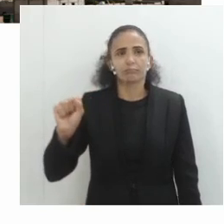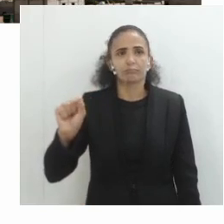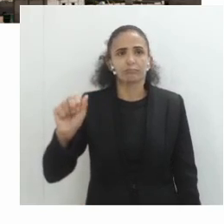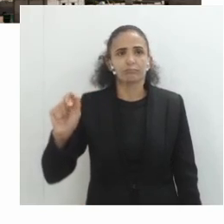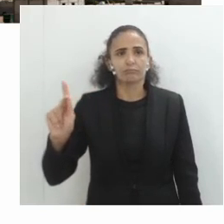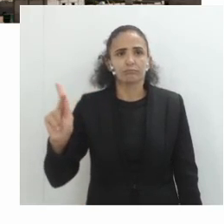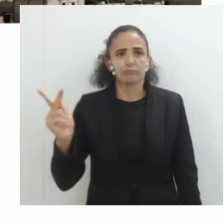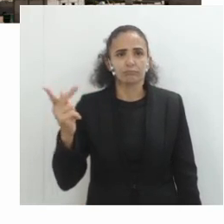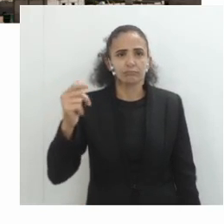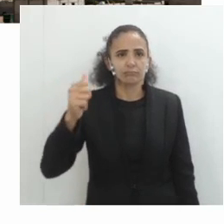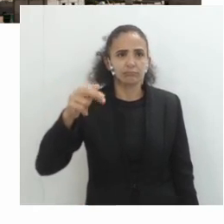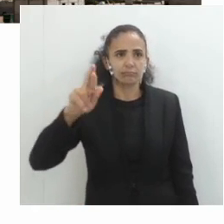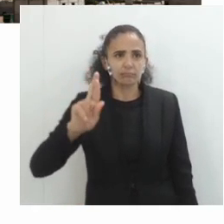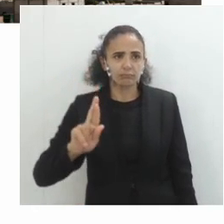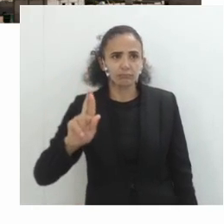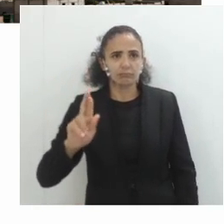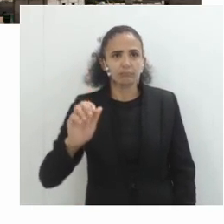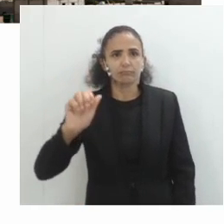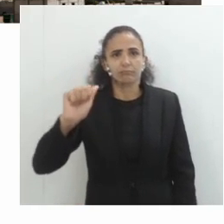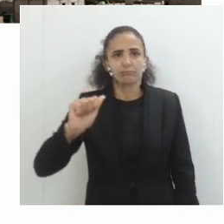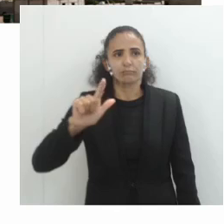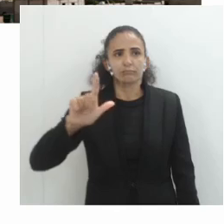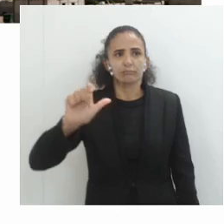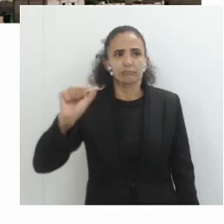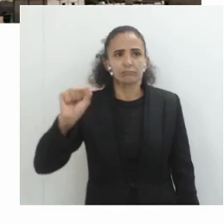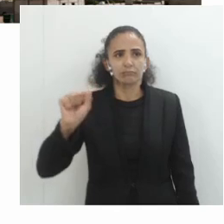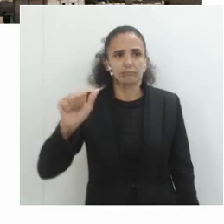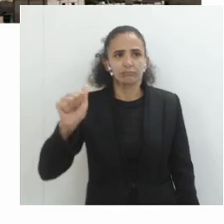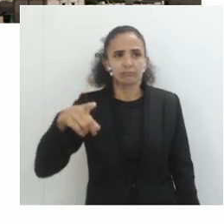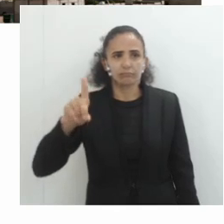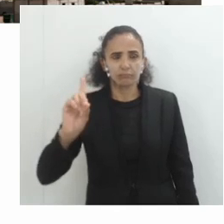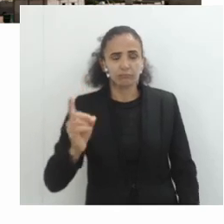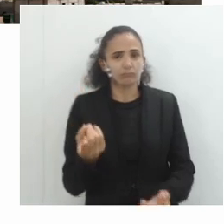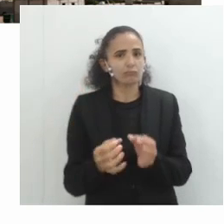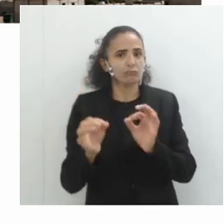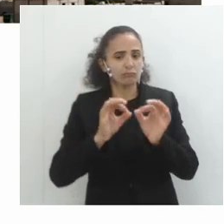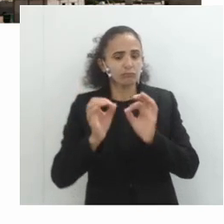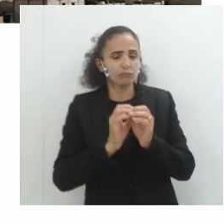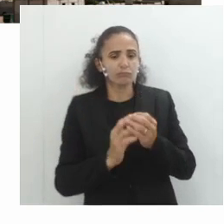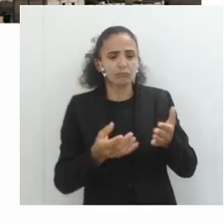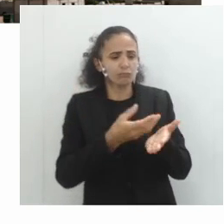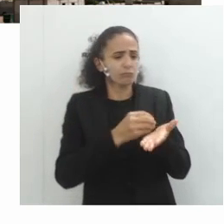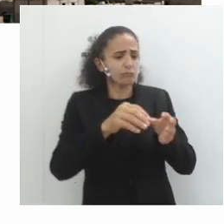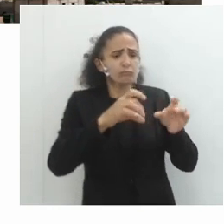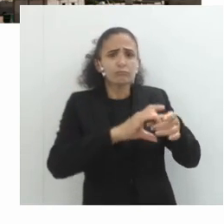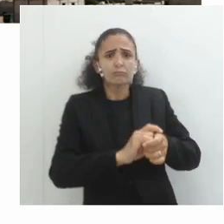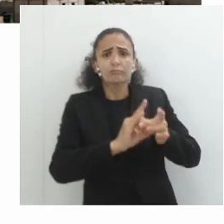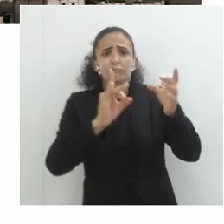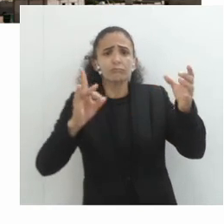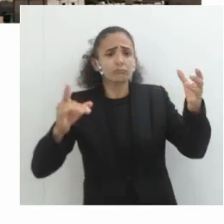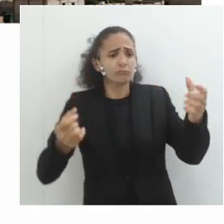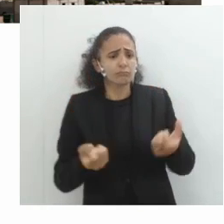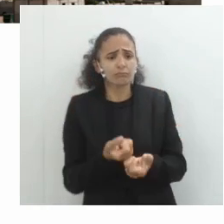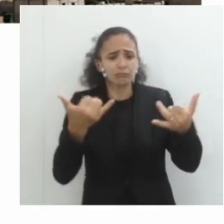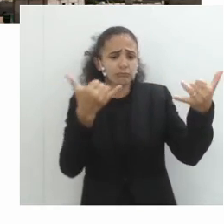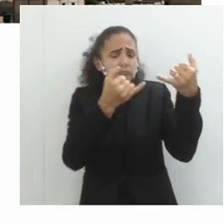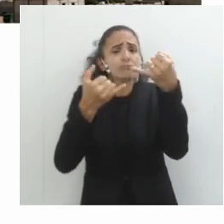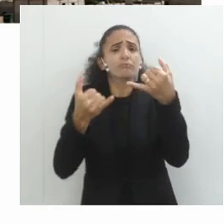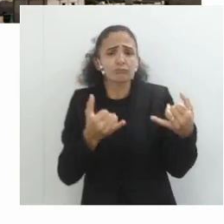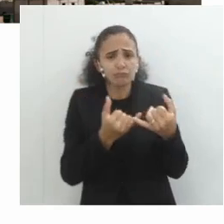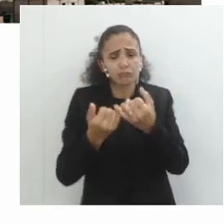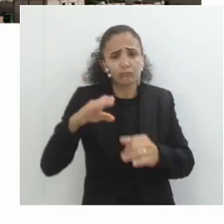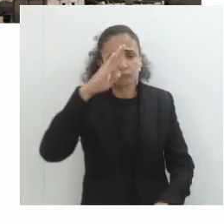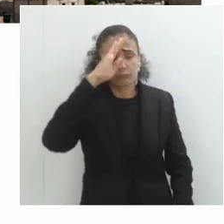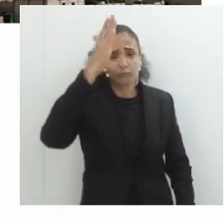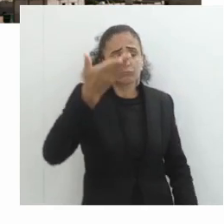contra a liberdade da população e, consequentemente, abre espaços para as atividades terroristas, para os grupos radicais terroristas, principalmente o